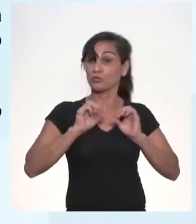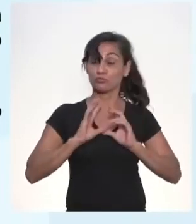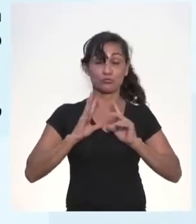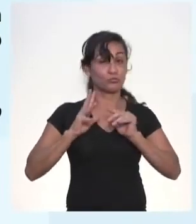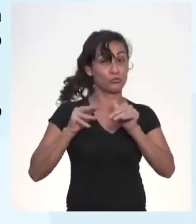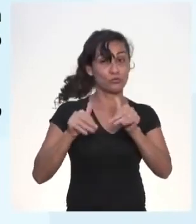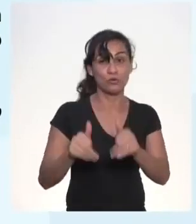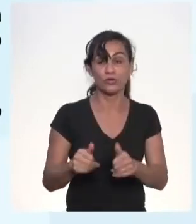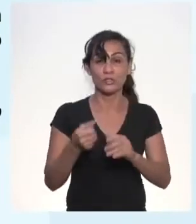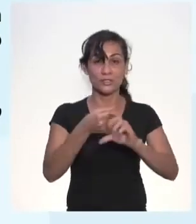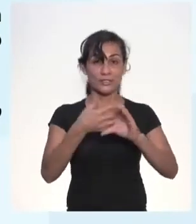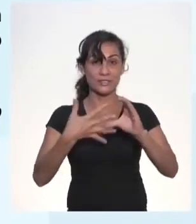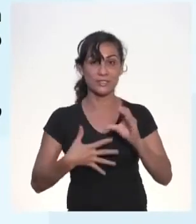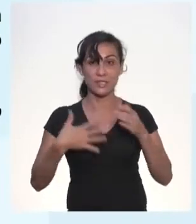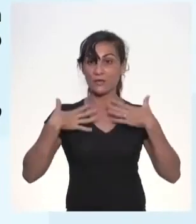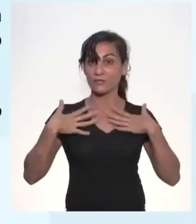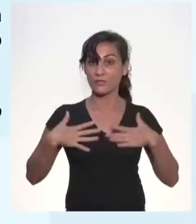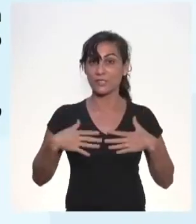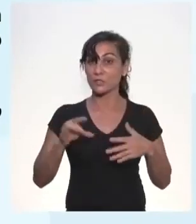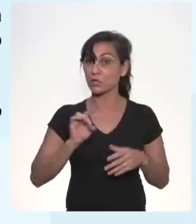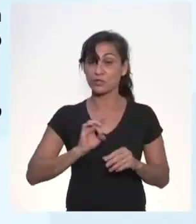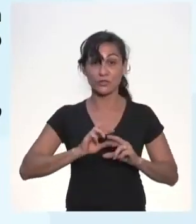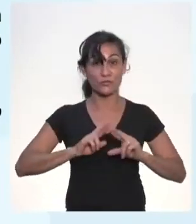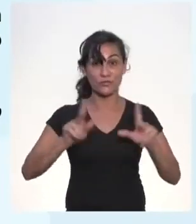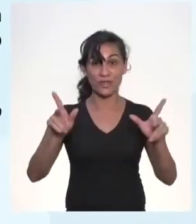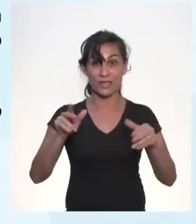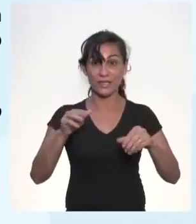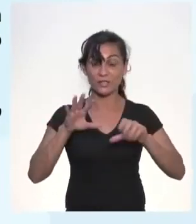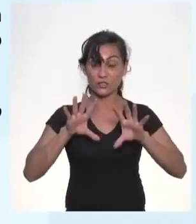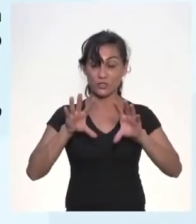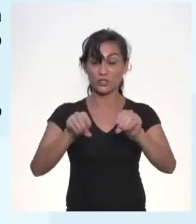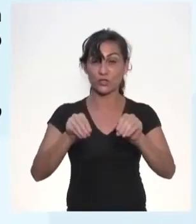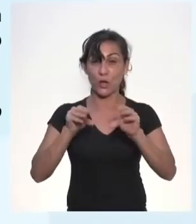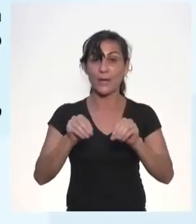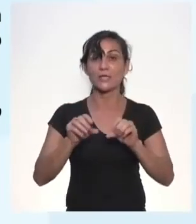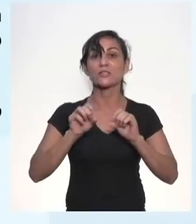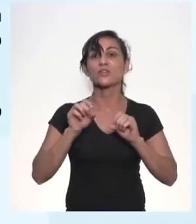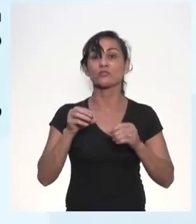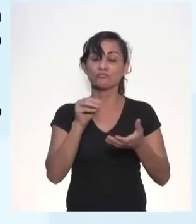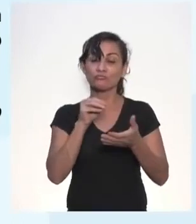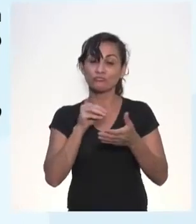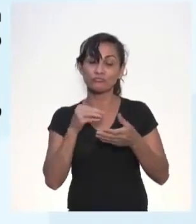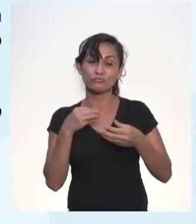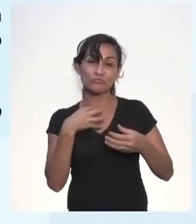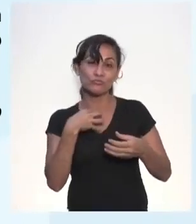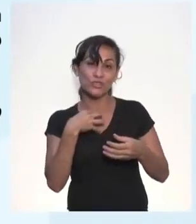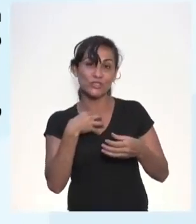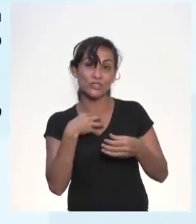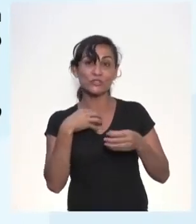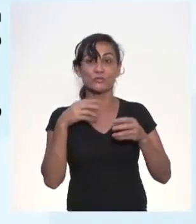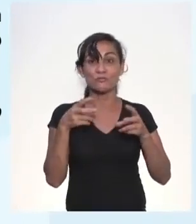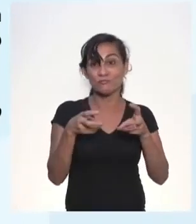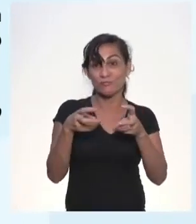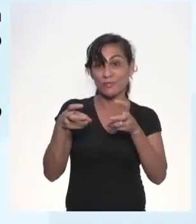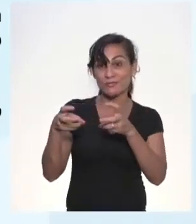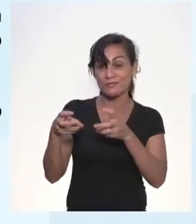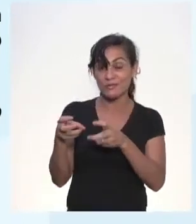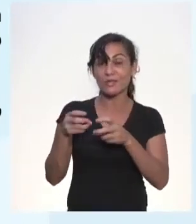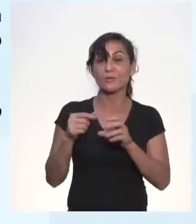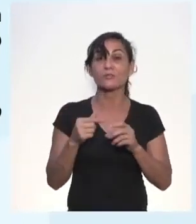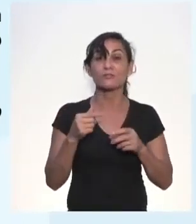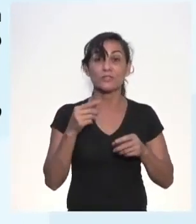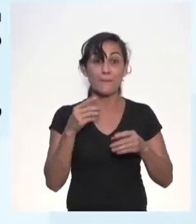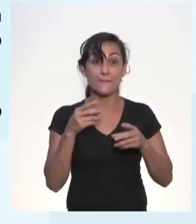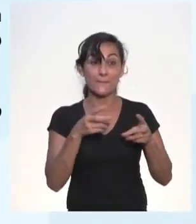pelos sentidos, não os sentidos de toque, mas o sentido psicológico, né? Pela característica daquilo que ela mostra no seu